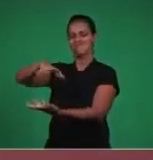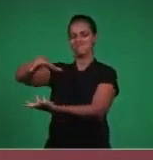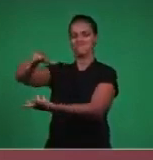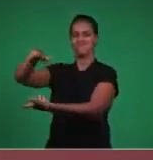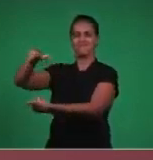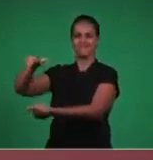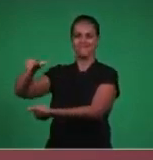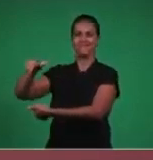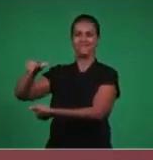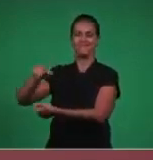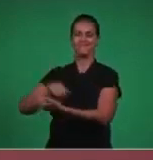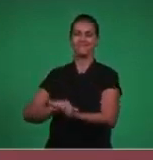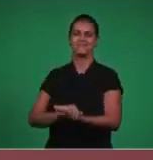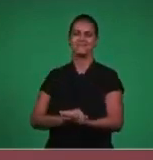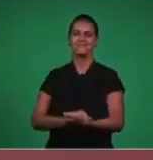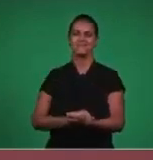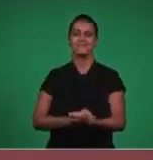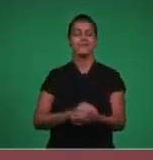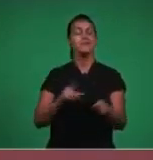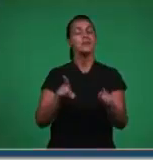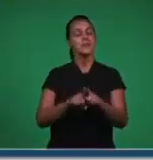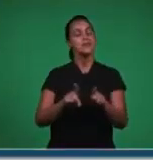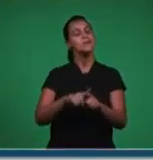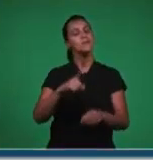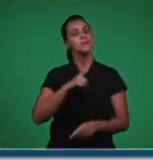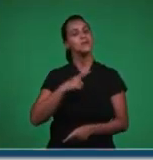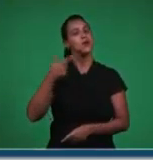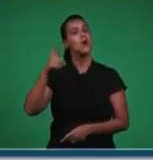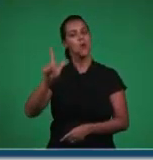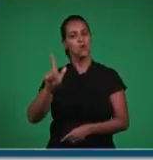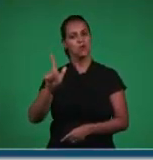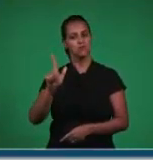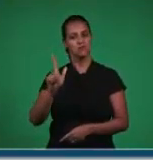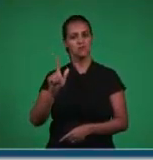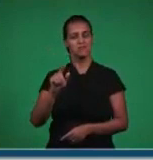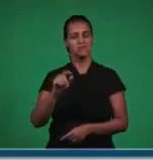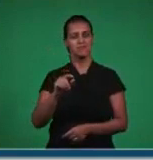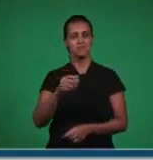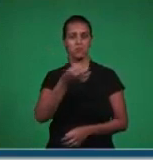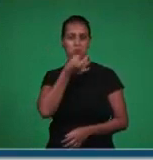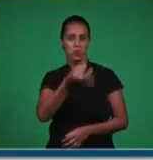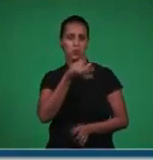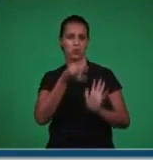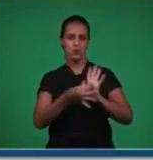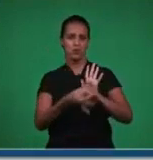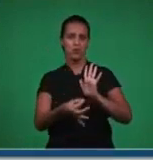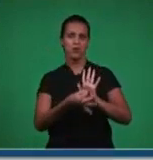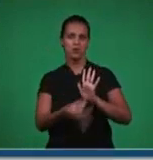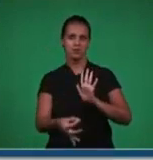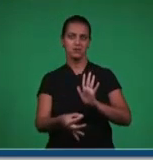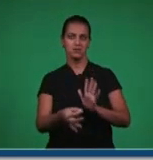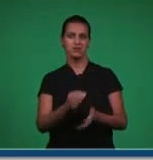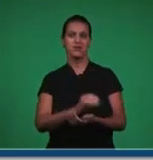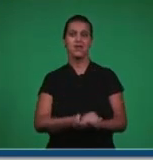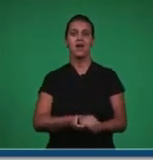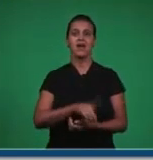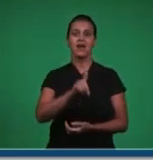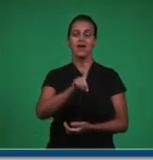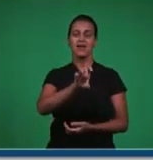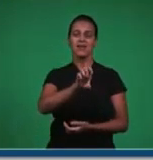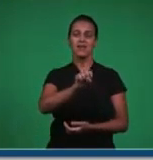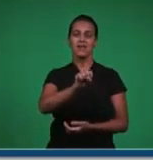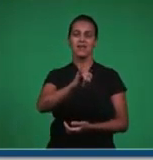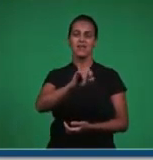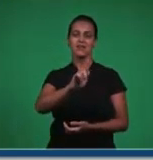uma outra proposta científica, agora sim, pode passar, que é o design inteligente. O design inteligente, ele tem